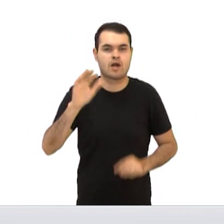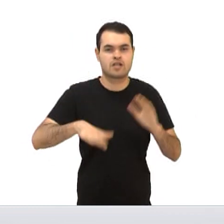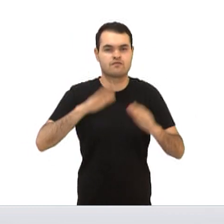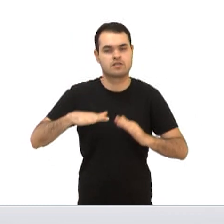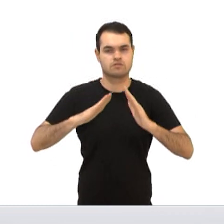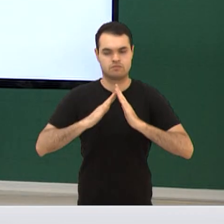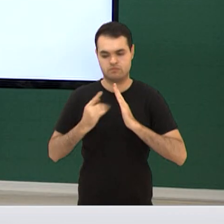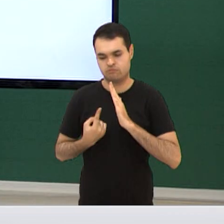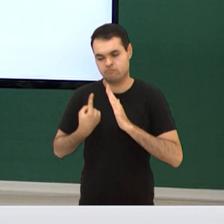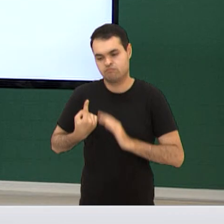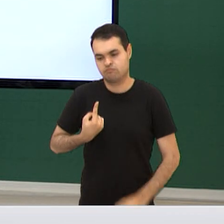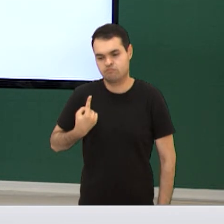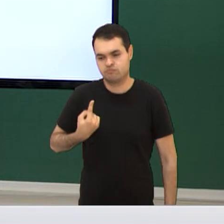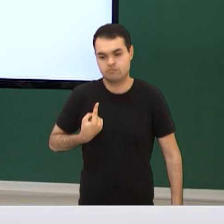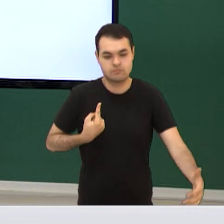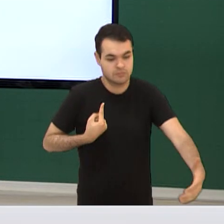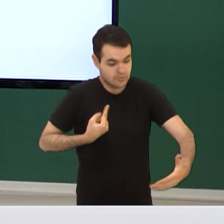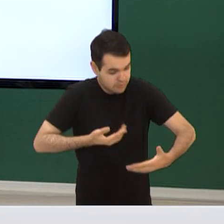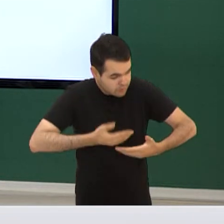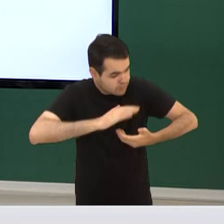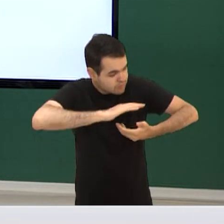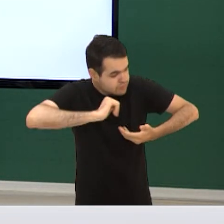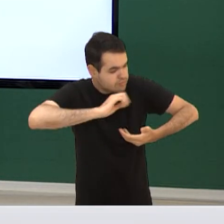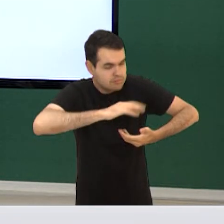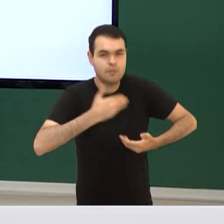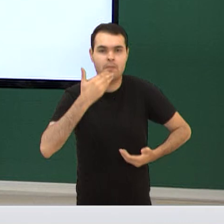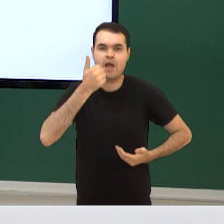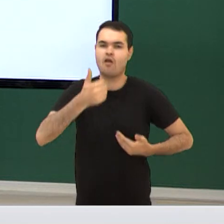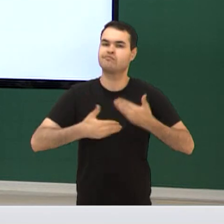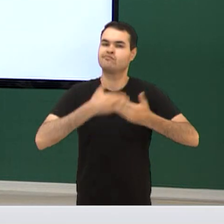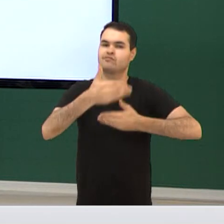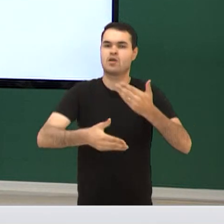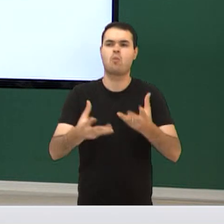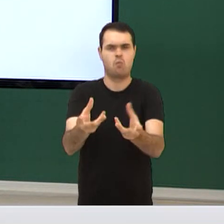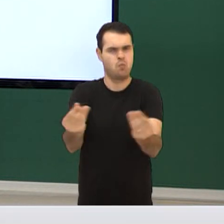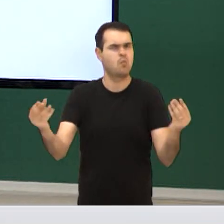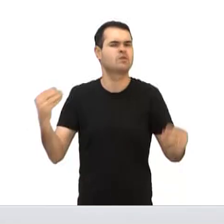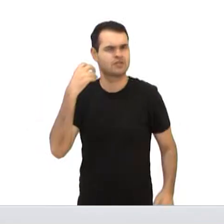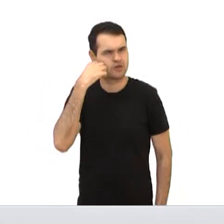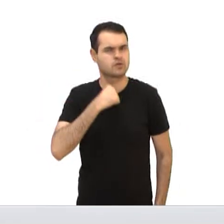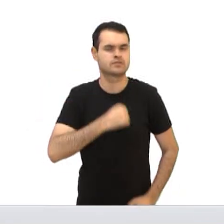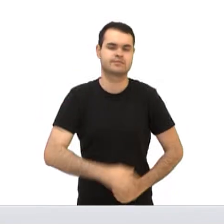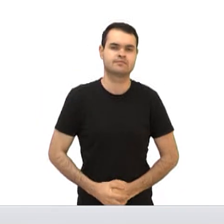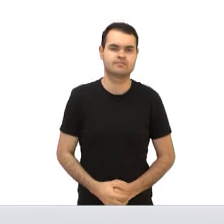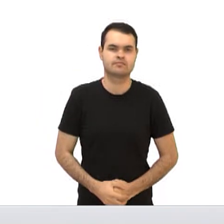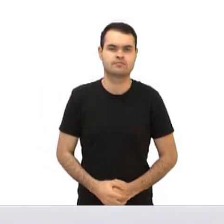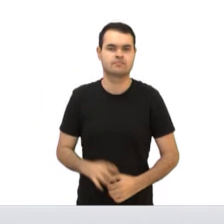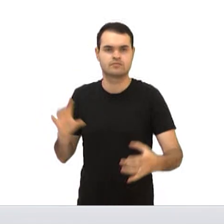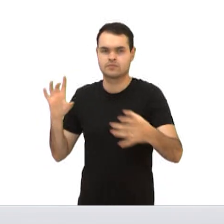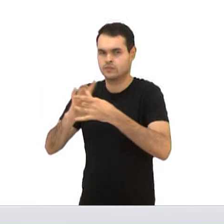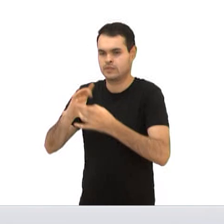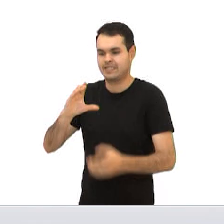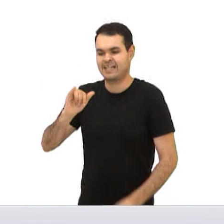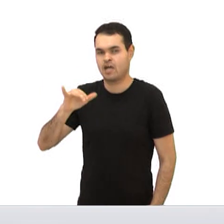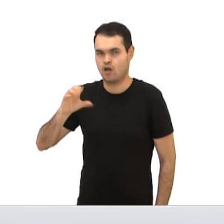a letra B. Você acertou? Olha lá, hein? Presta atenção nisso. É